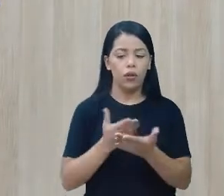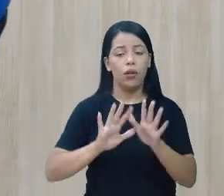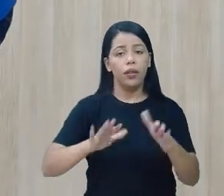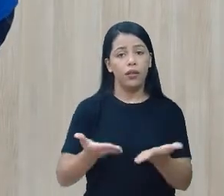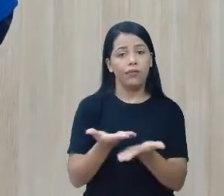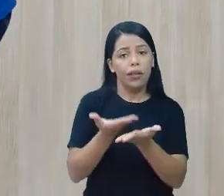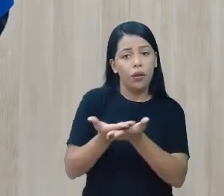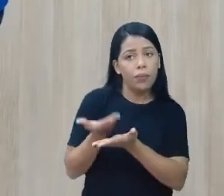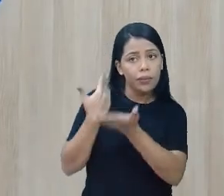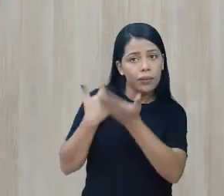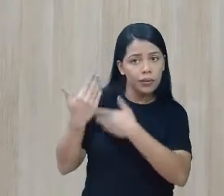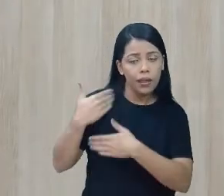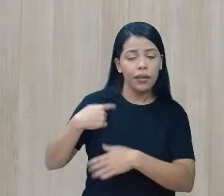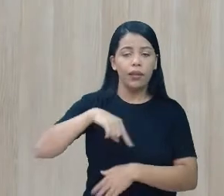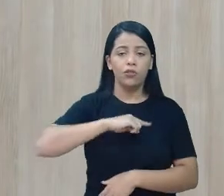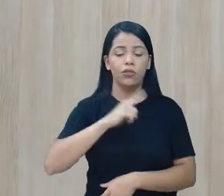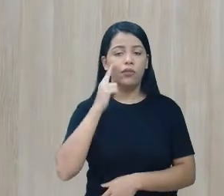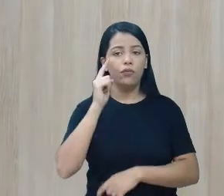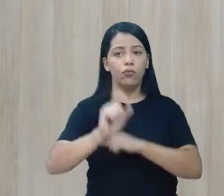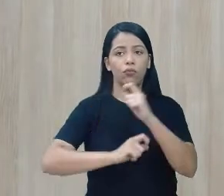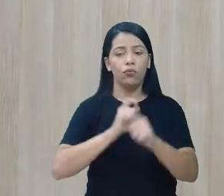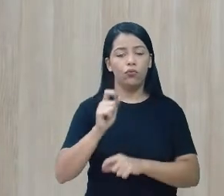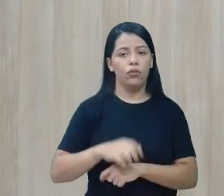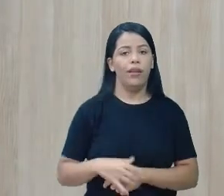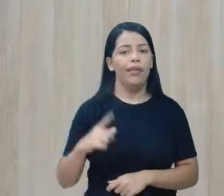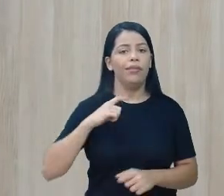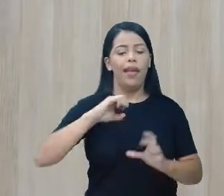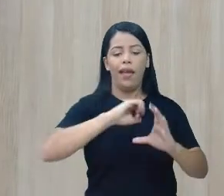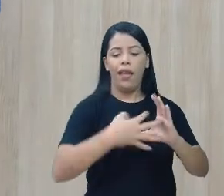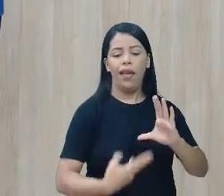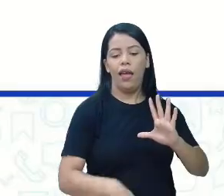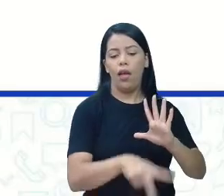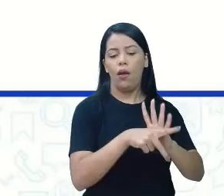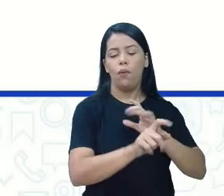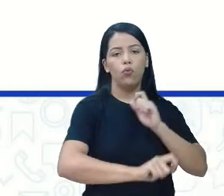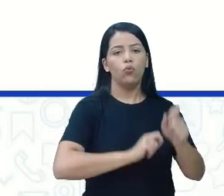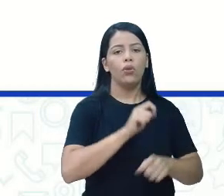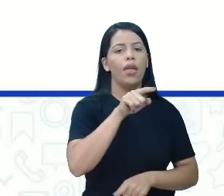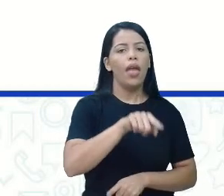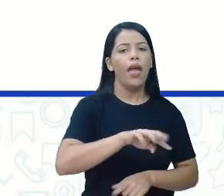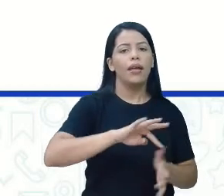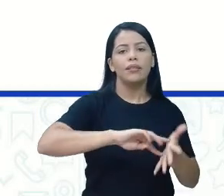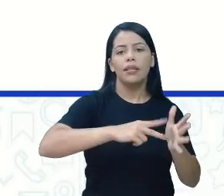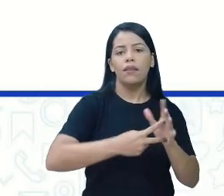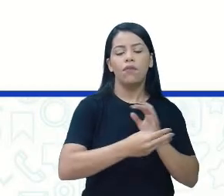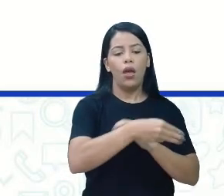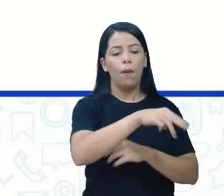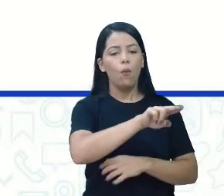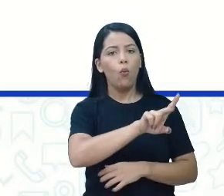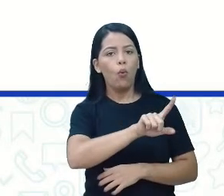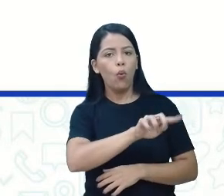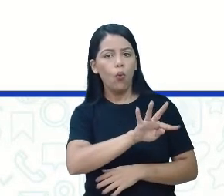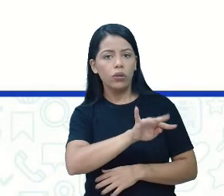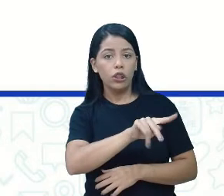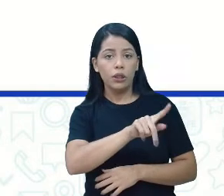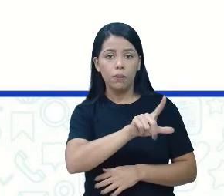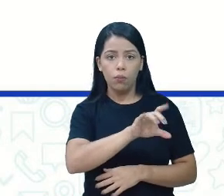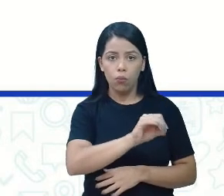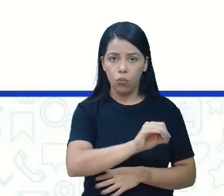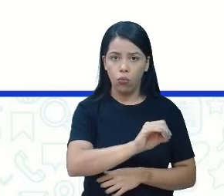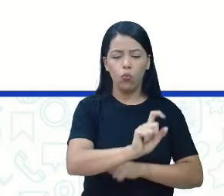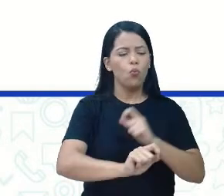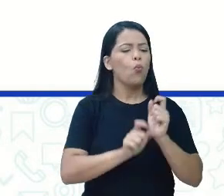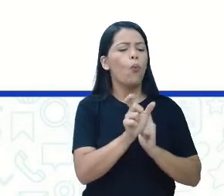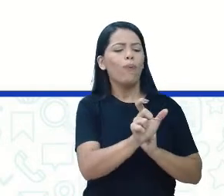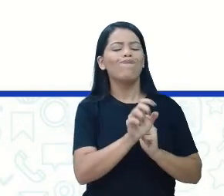passada a gente viu assim, ó, a gente viu as características do que significa múltiplo e divisor, né? O que é que significa ser